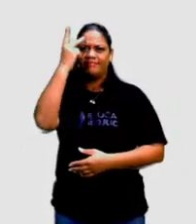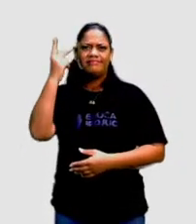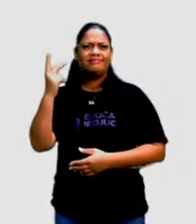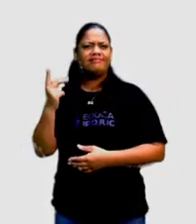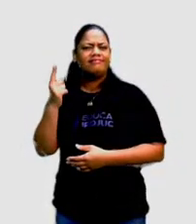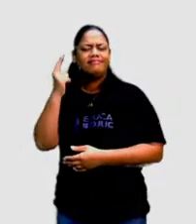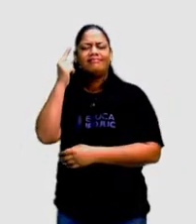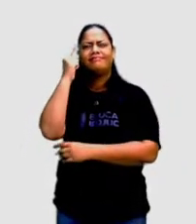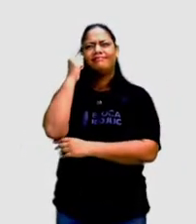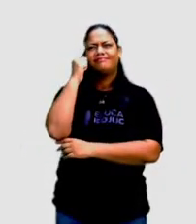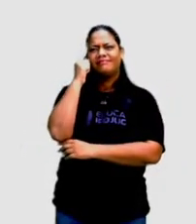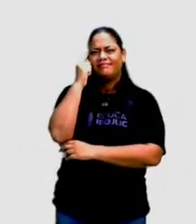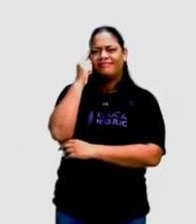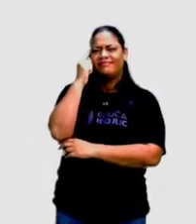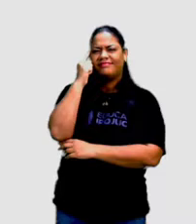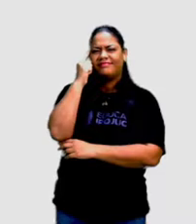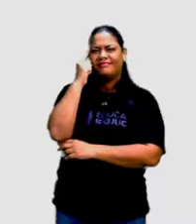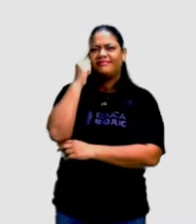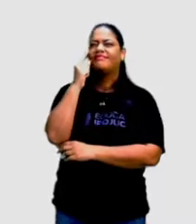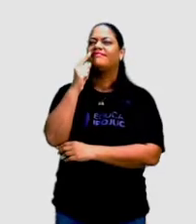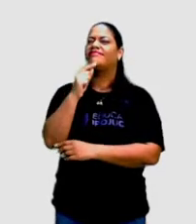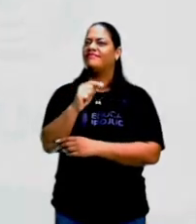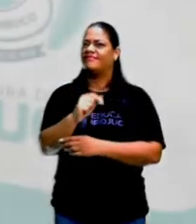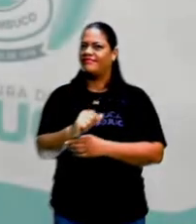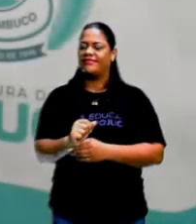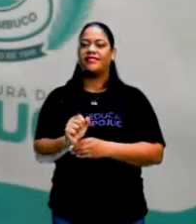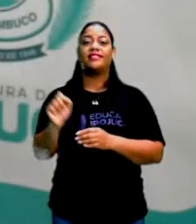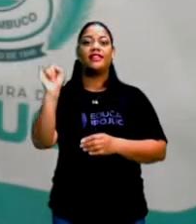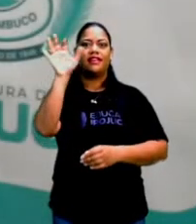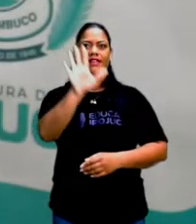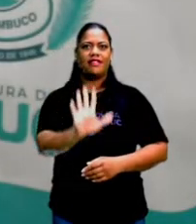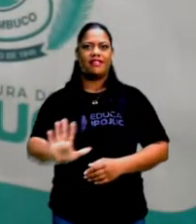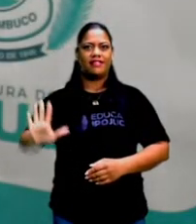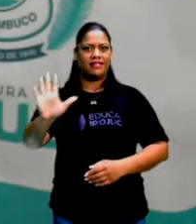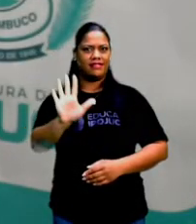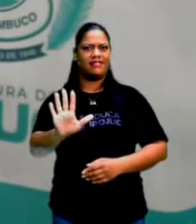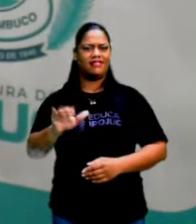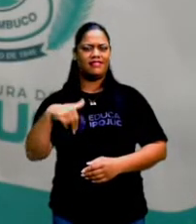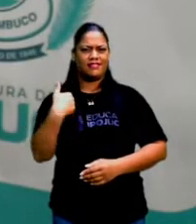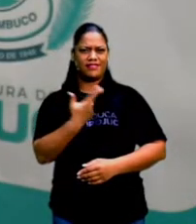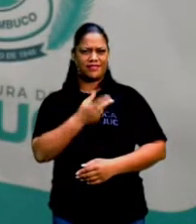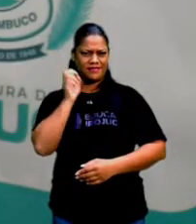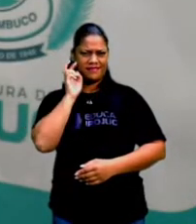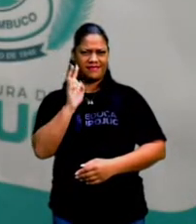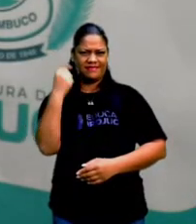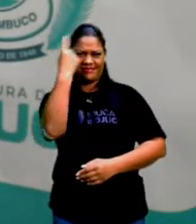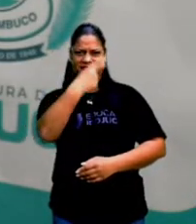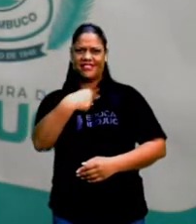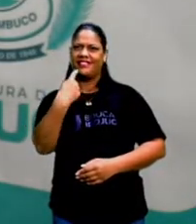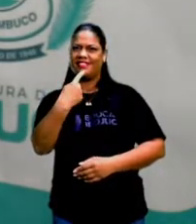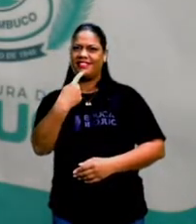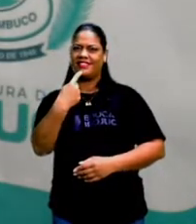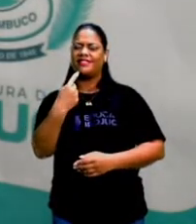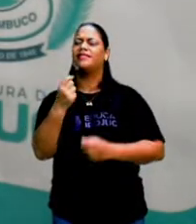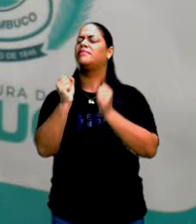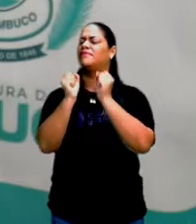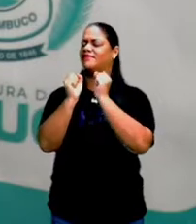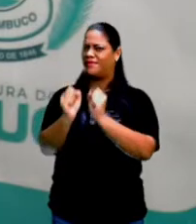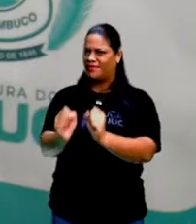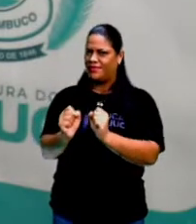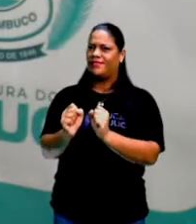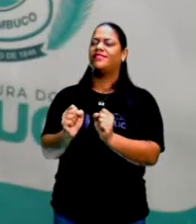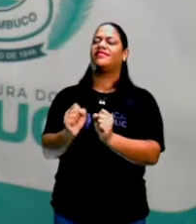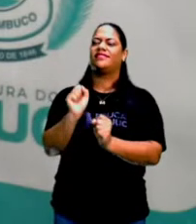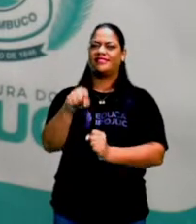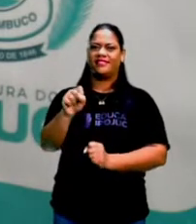está pensativo. A partir dessas imagens, será que é possível a gente fazer isso? Não é? Claro que é.